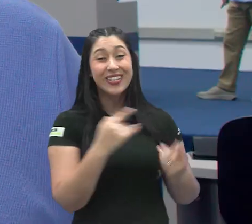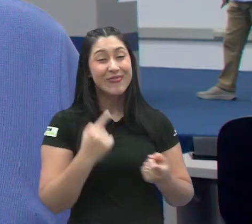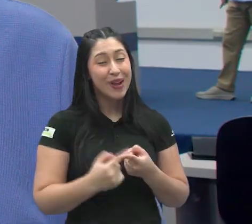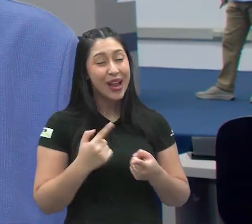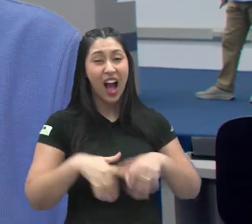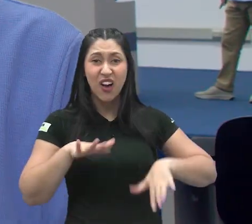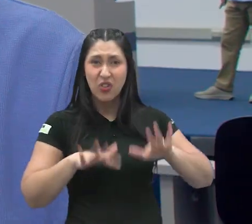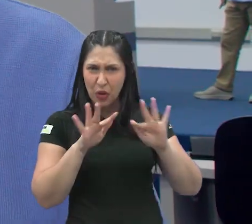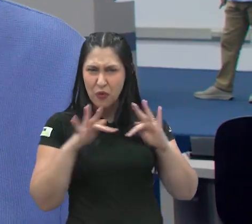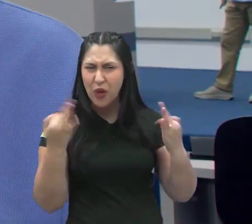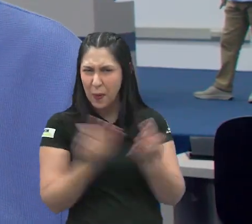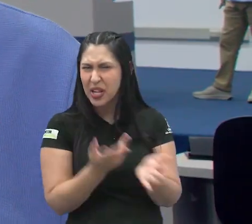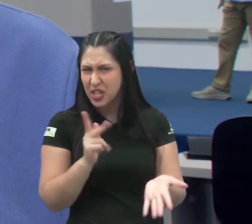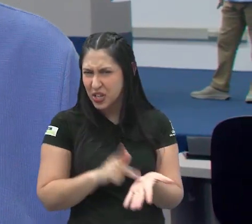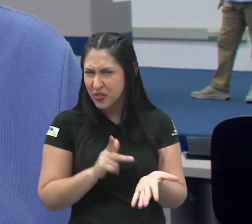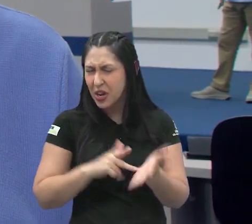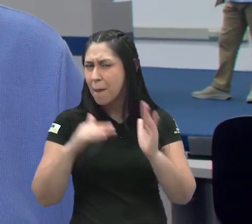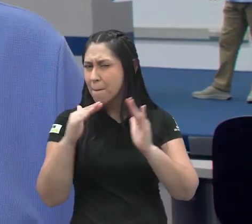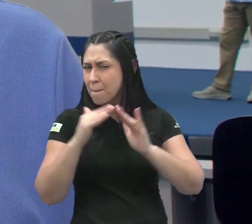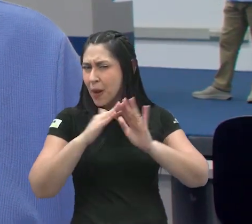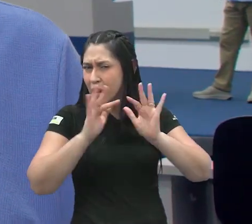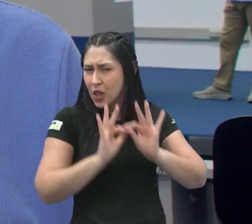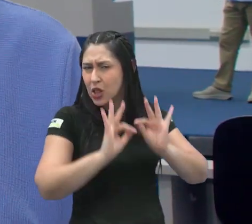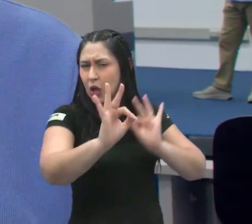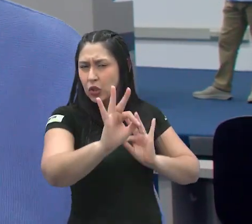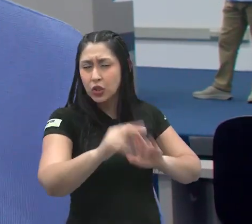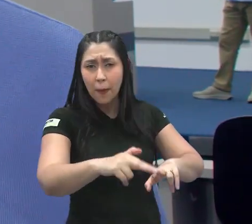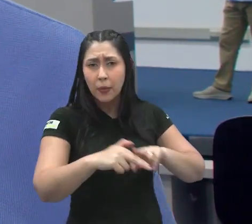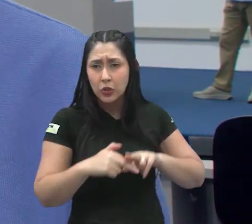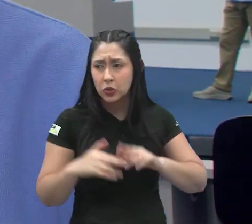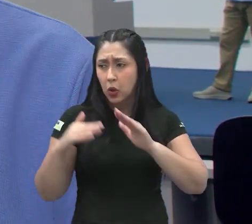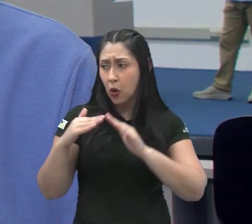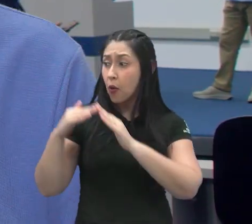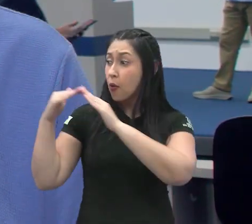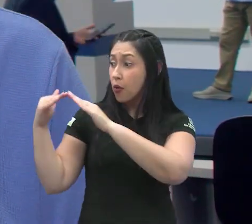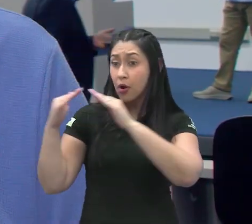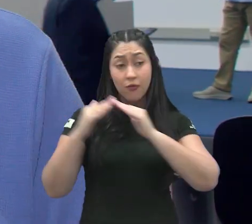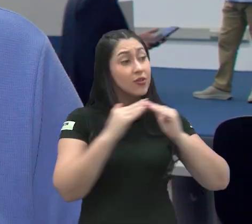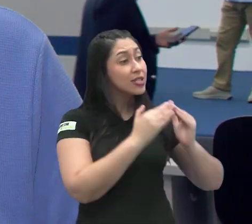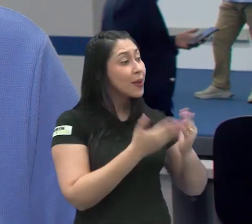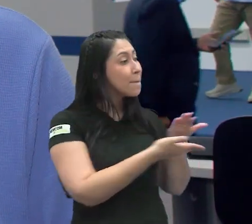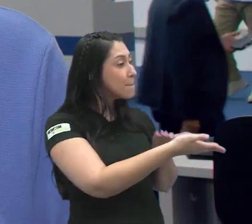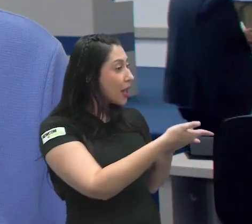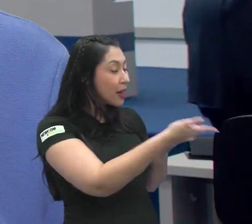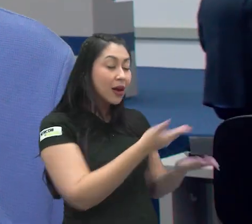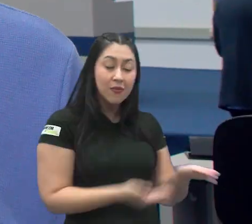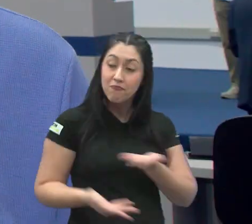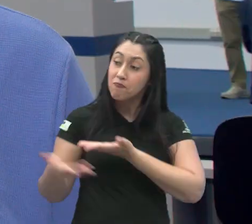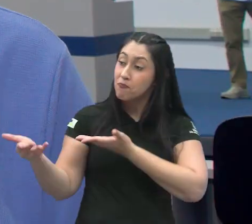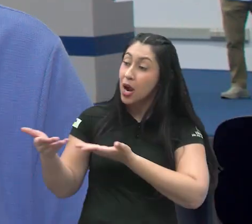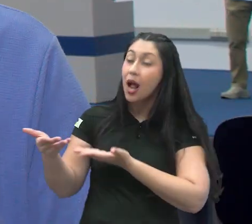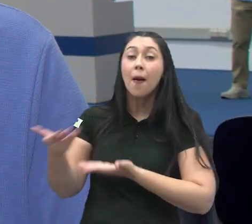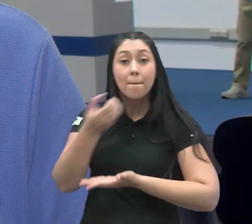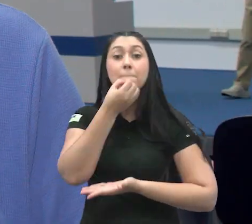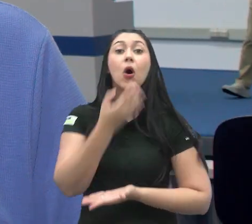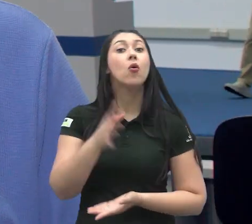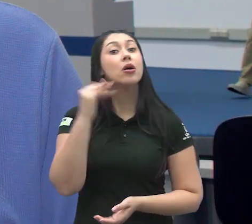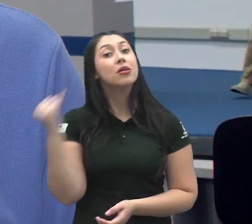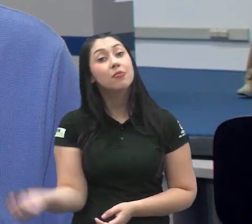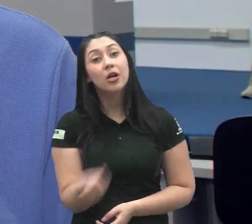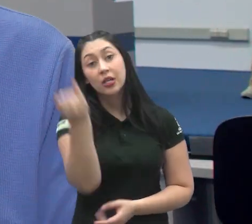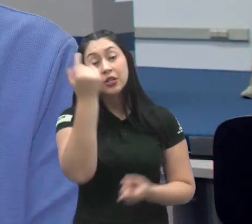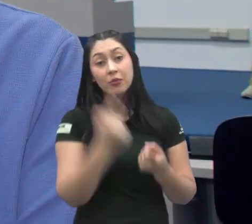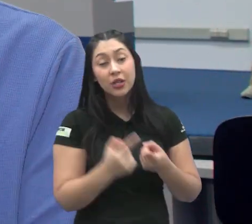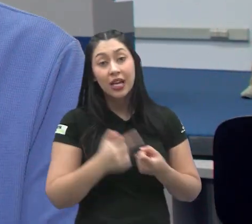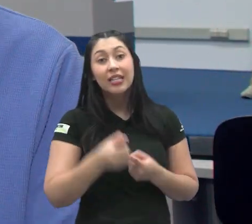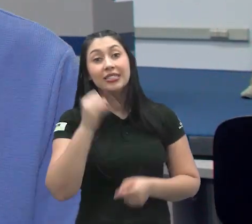moram longe e o vizinho que está mais próximo. Então é importante o bom relacionamento entre as vizinhanças, né? A política da boa vizinhança é importante ter,